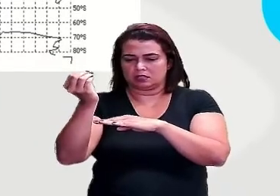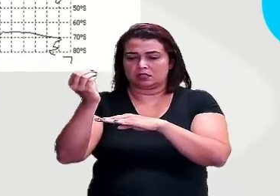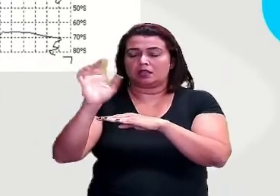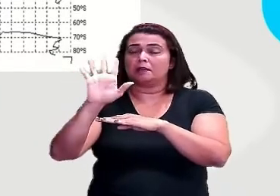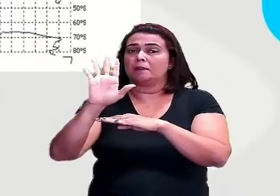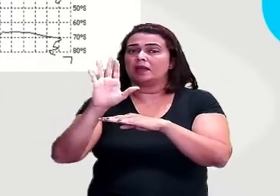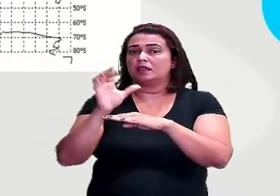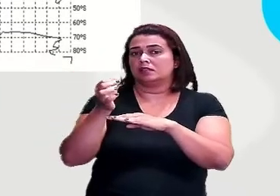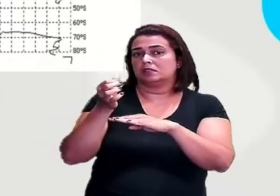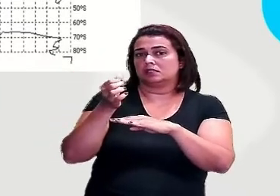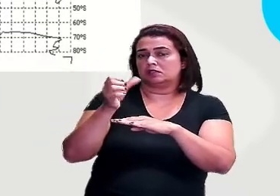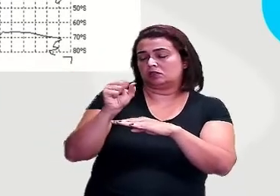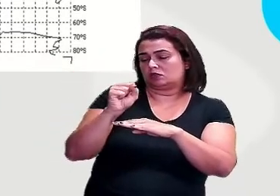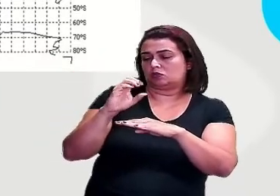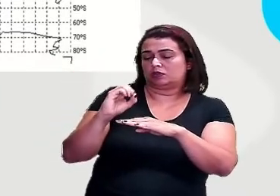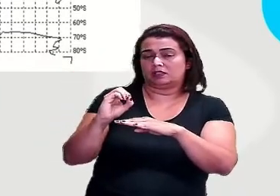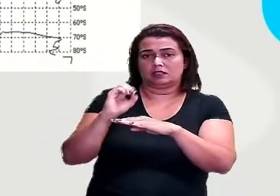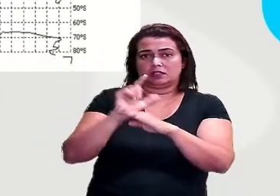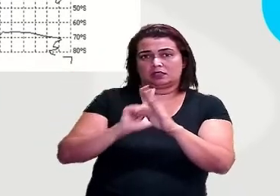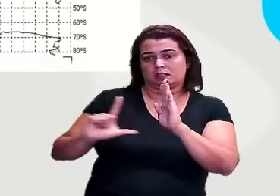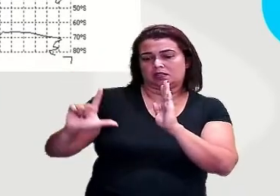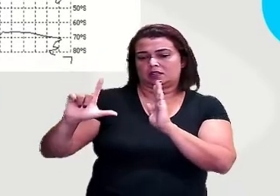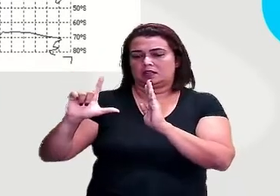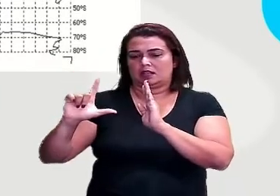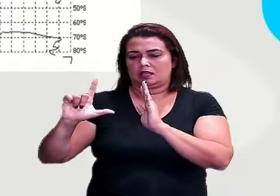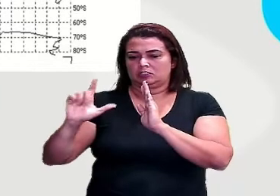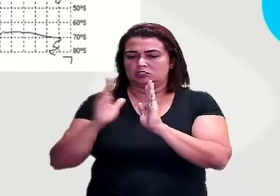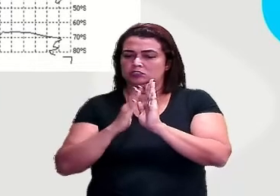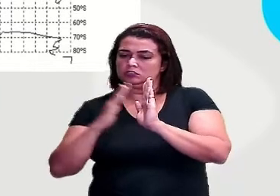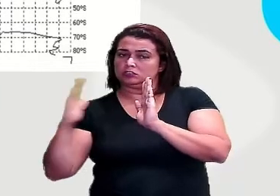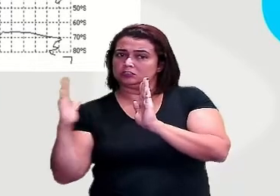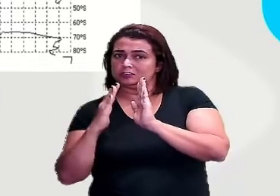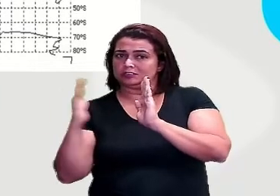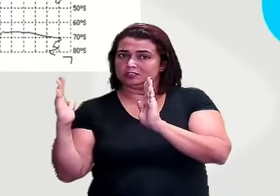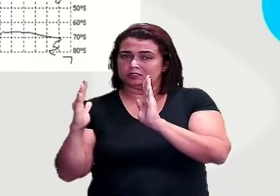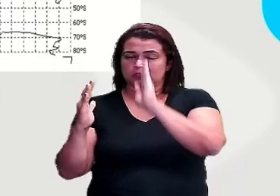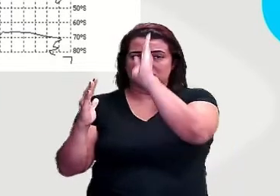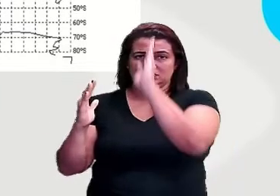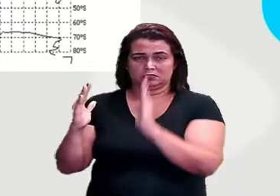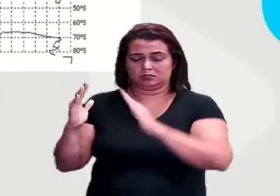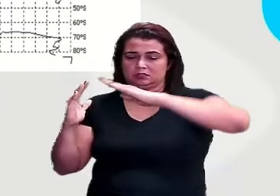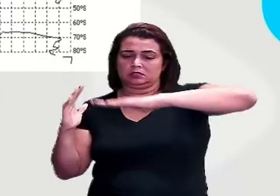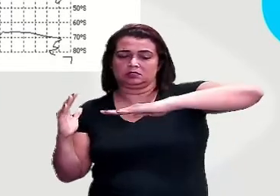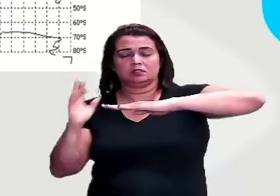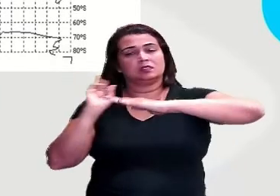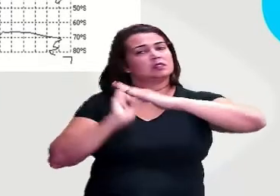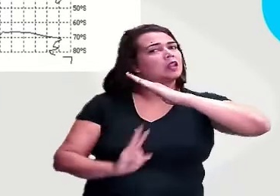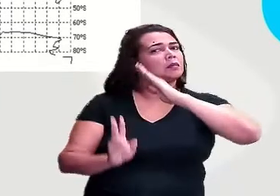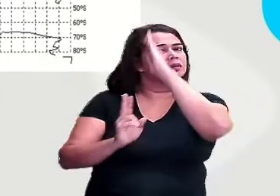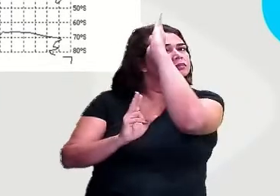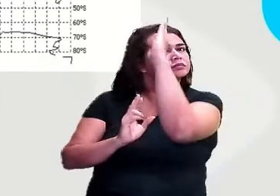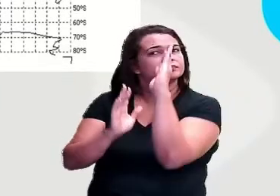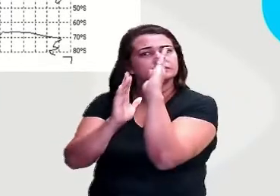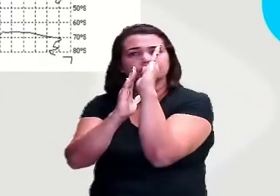está a 80 graus de distância do meridiano de Greenwich no